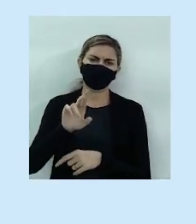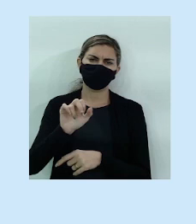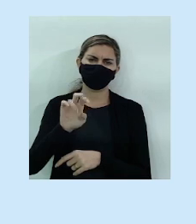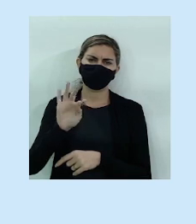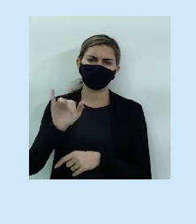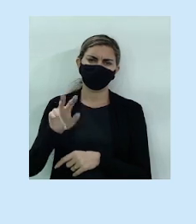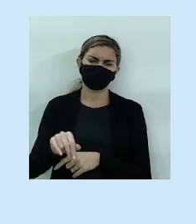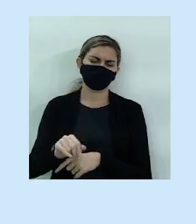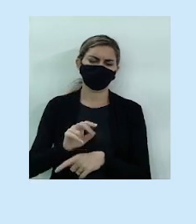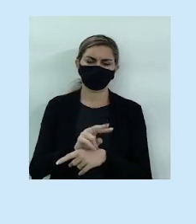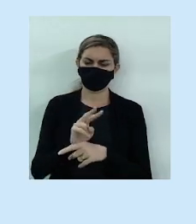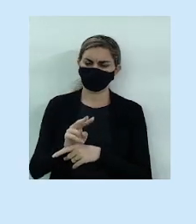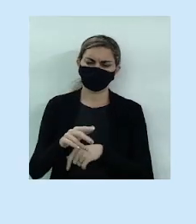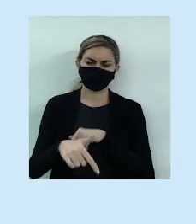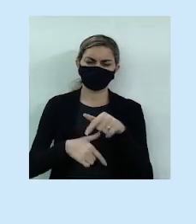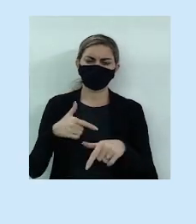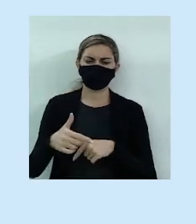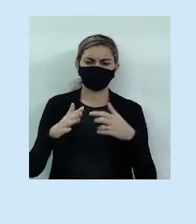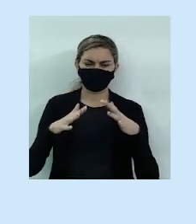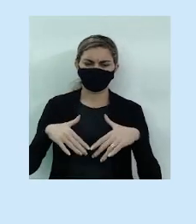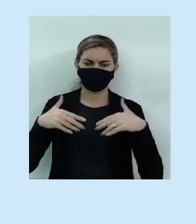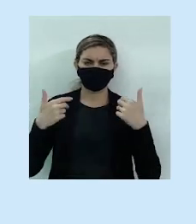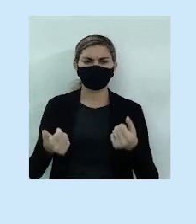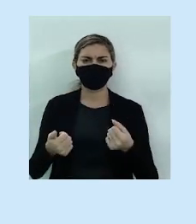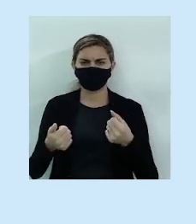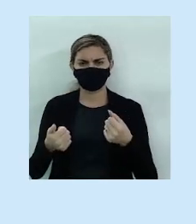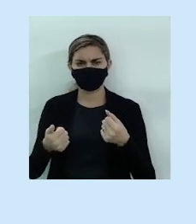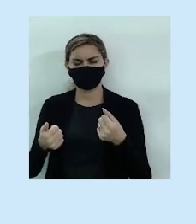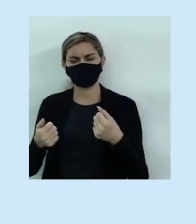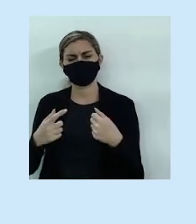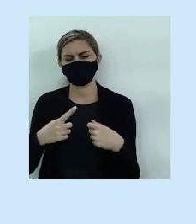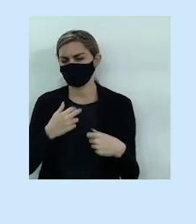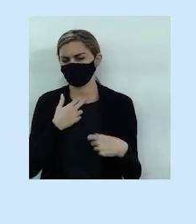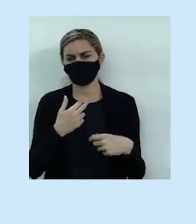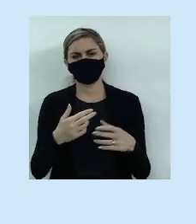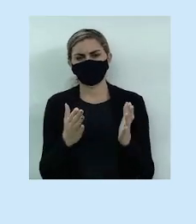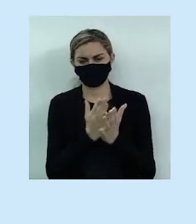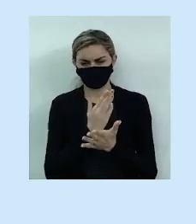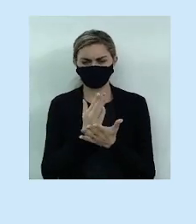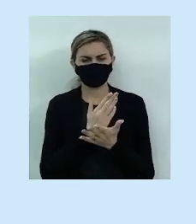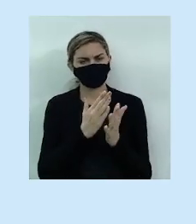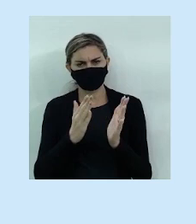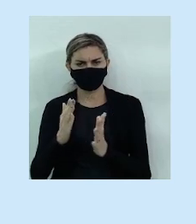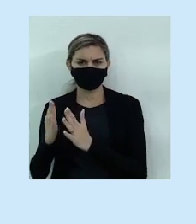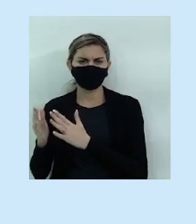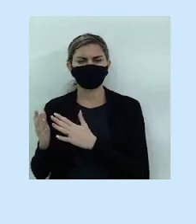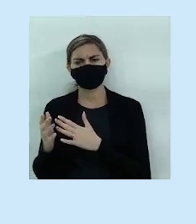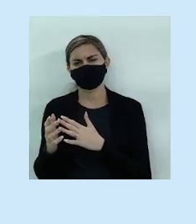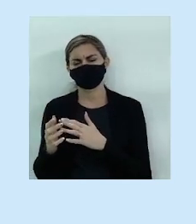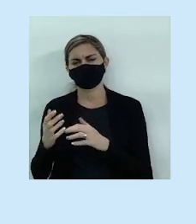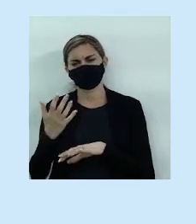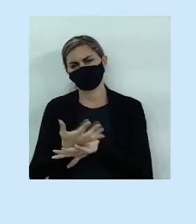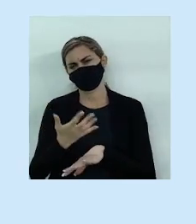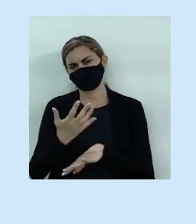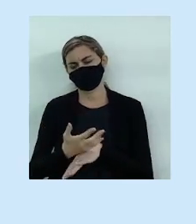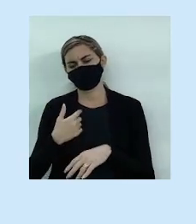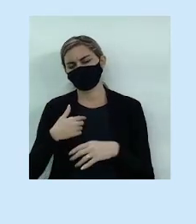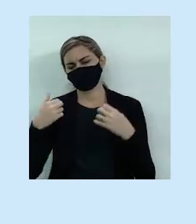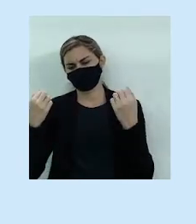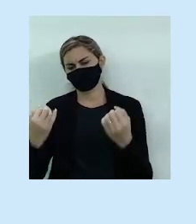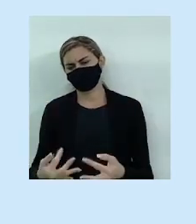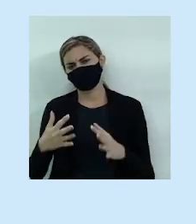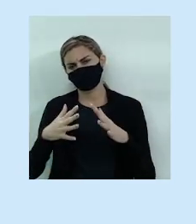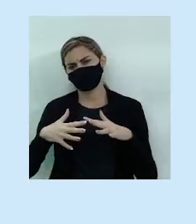que eles possam fazer essas atividades da melhor forma possível. No podcast que a gente vai lançar dessa competência, a gente vai explicar um